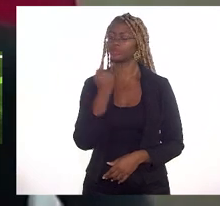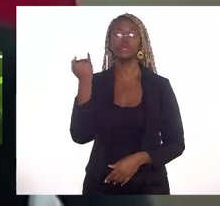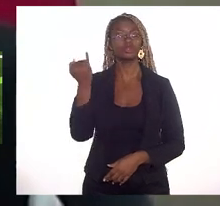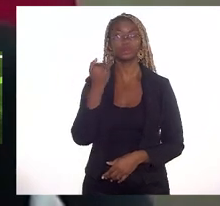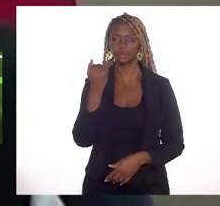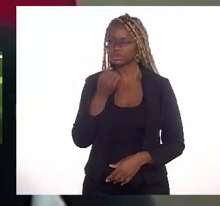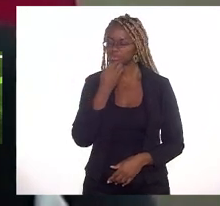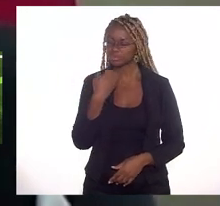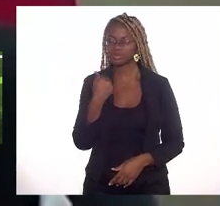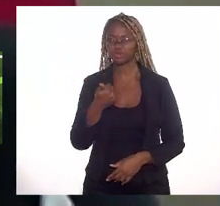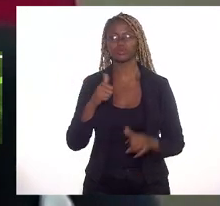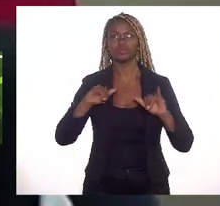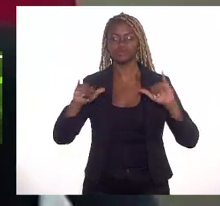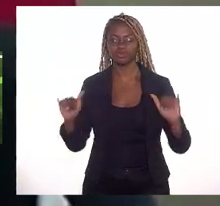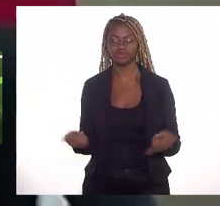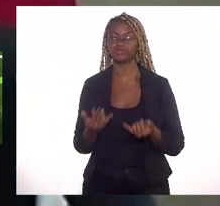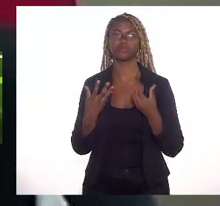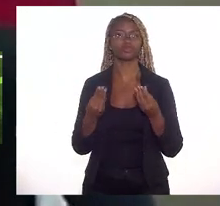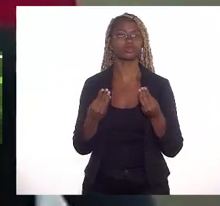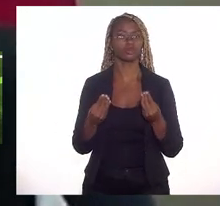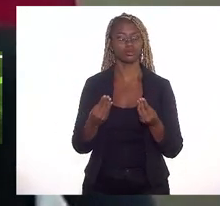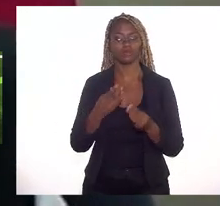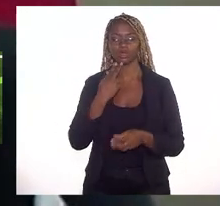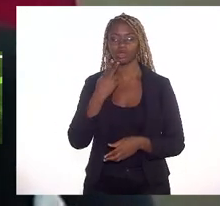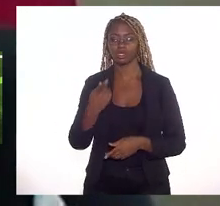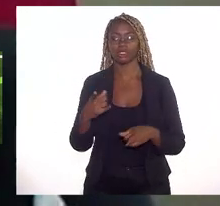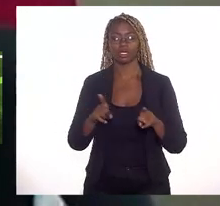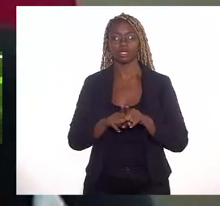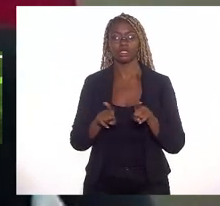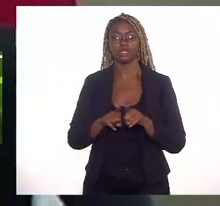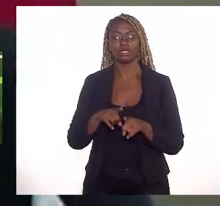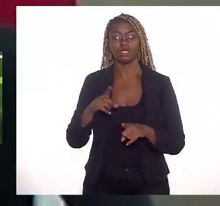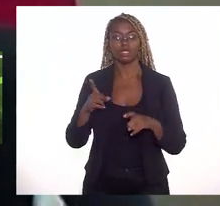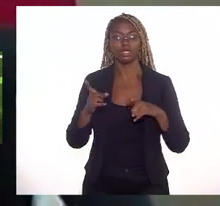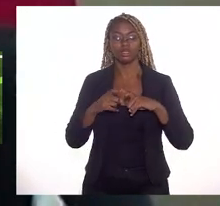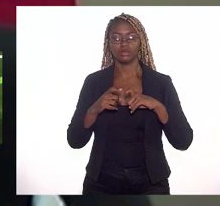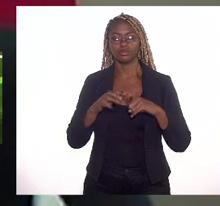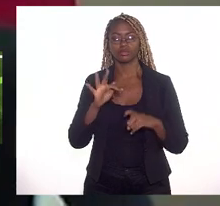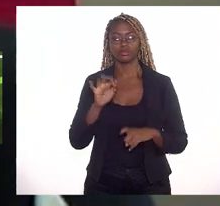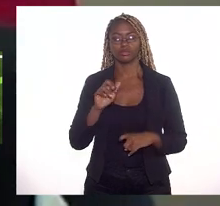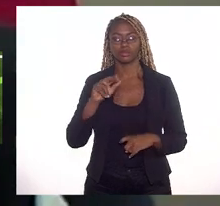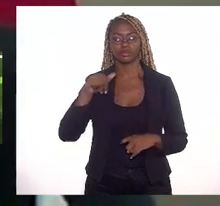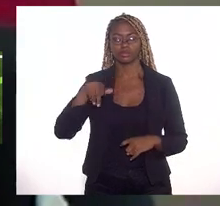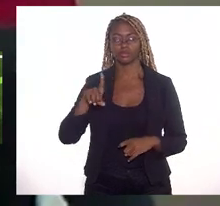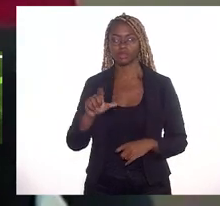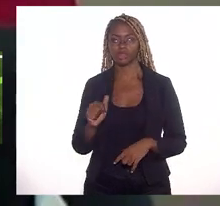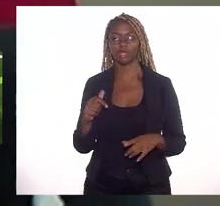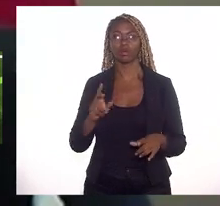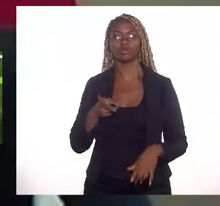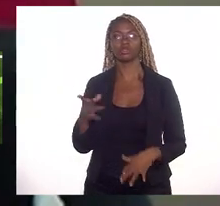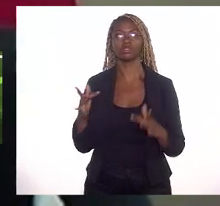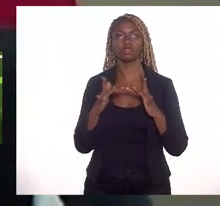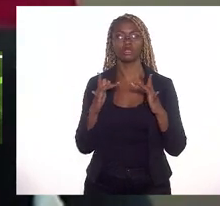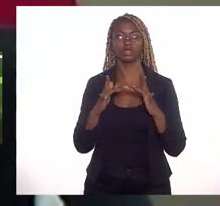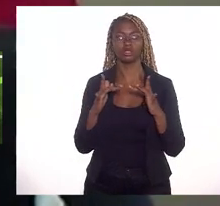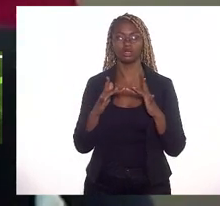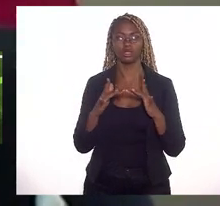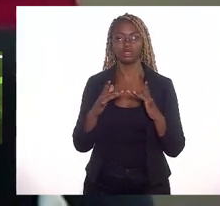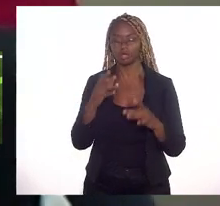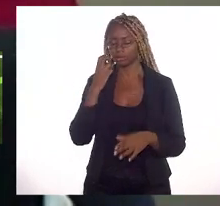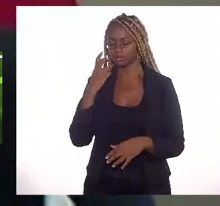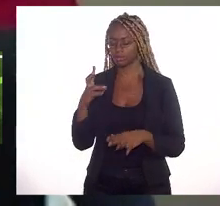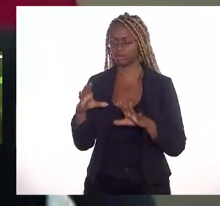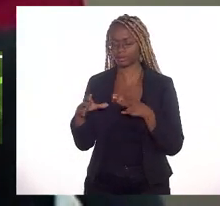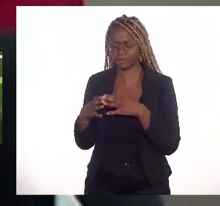extremamente produtiva. Dizer para a doutora Fernanda Fiago que vamos manter contato, que olhe para a Comissão de